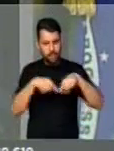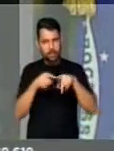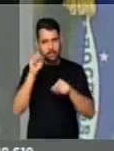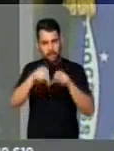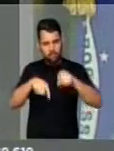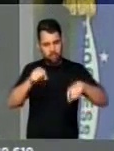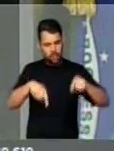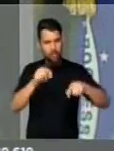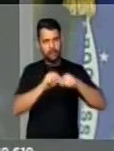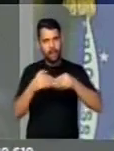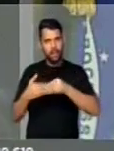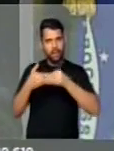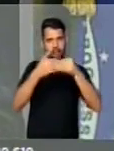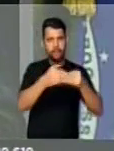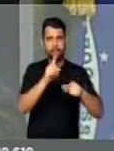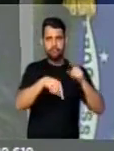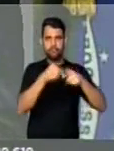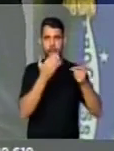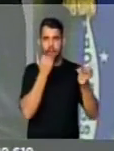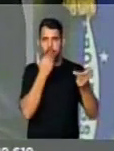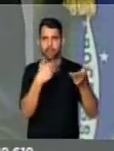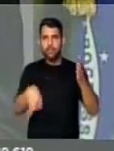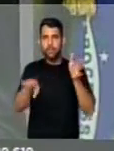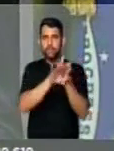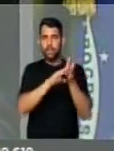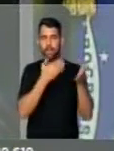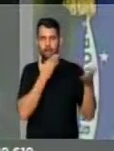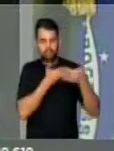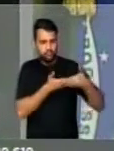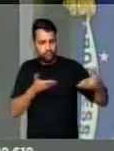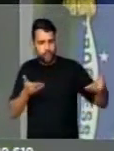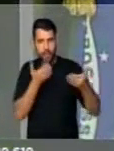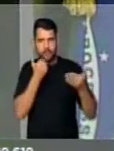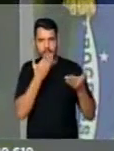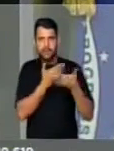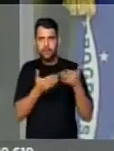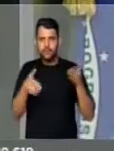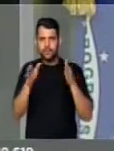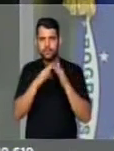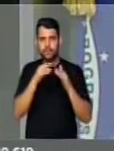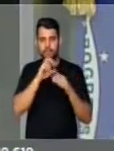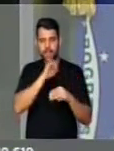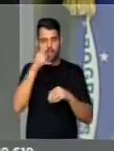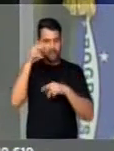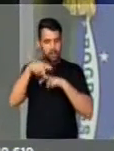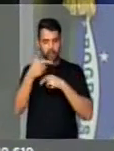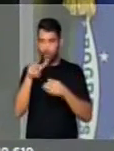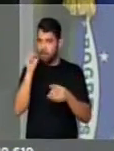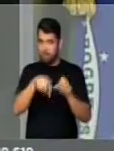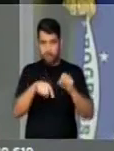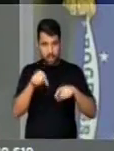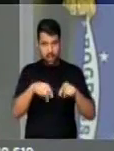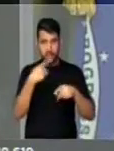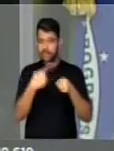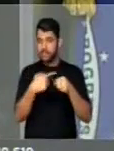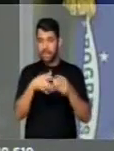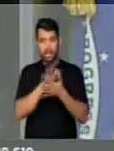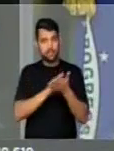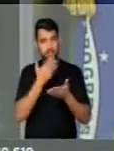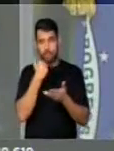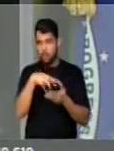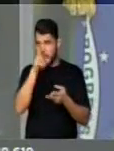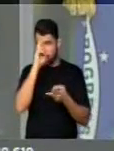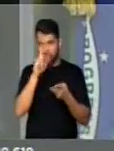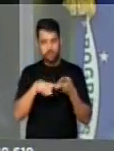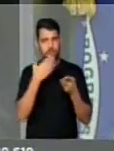alimento que chega à mesa de todos os brasileiros. Diz o chavão, se o agricultor não planta, a cidade não almoça